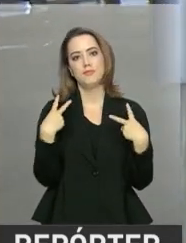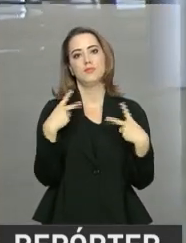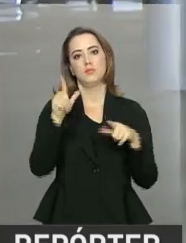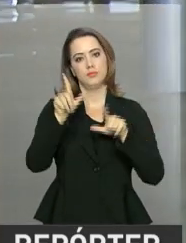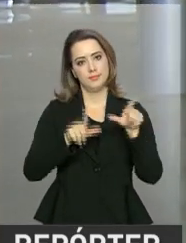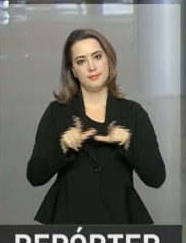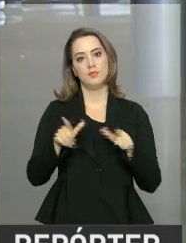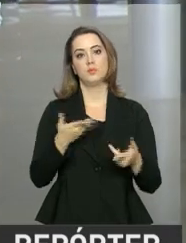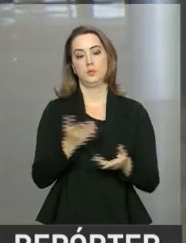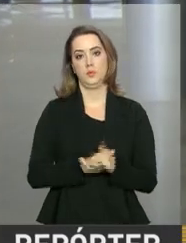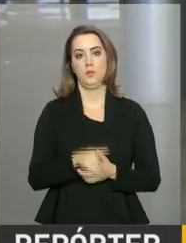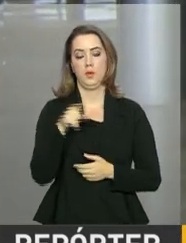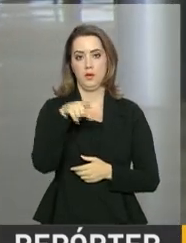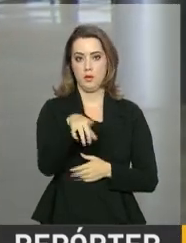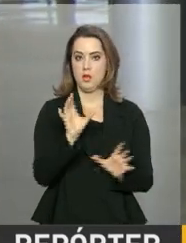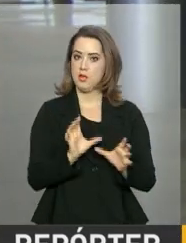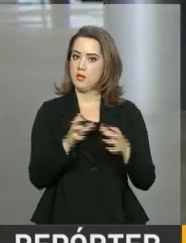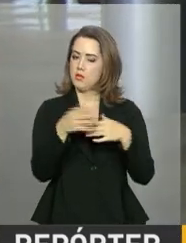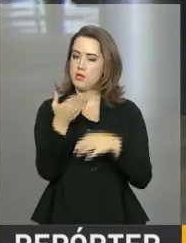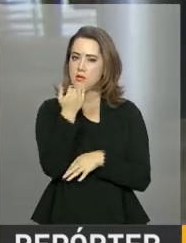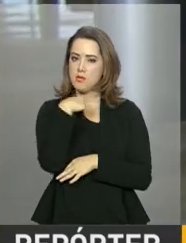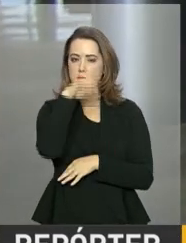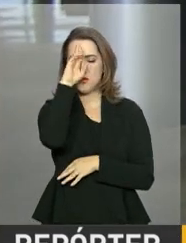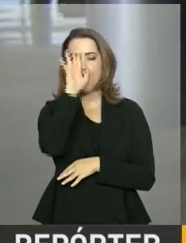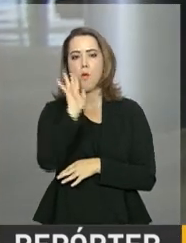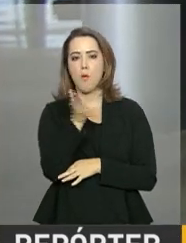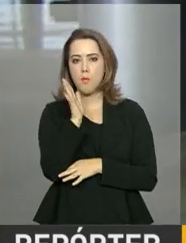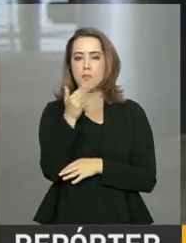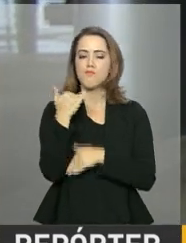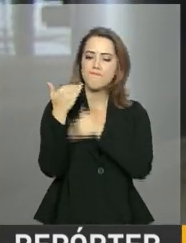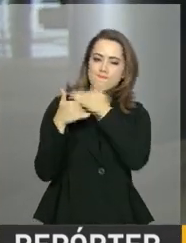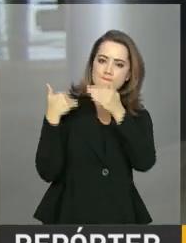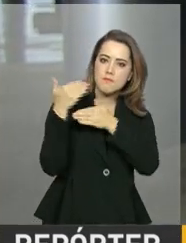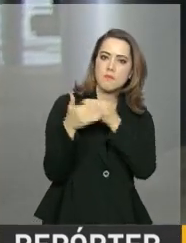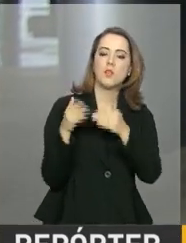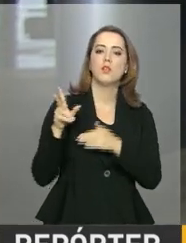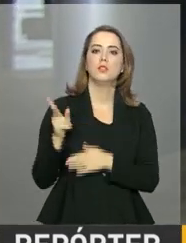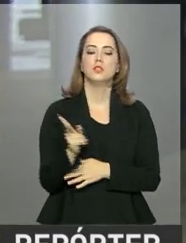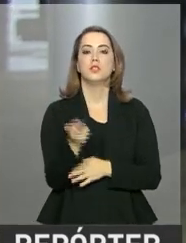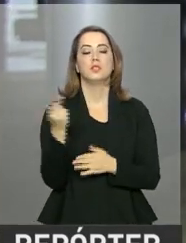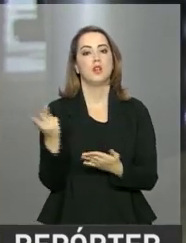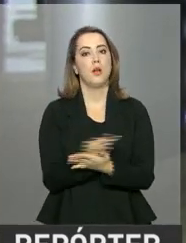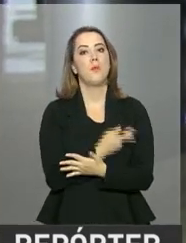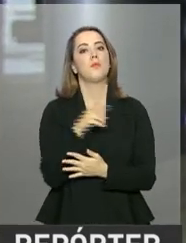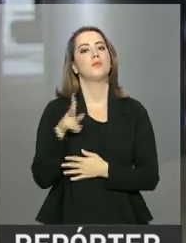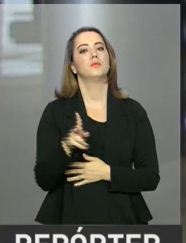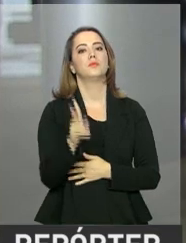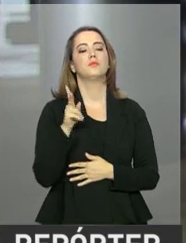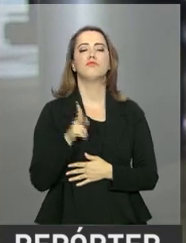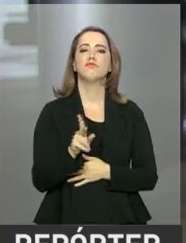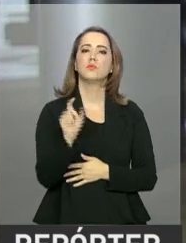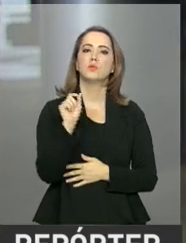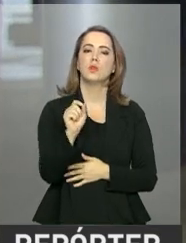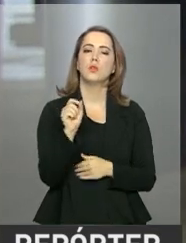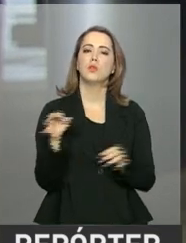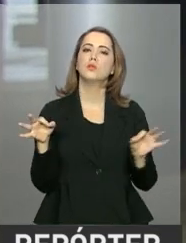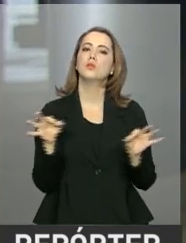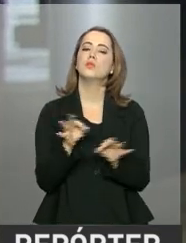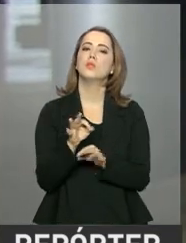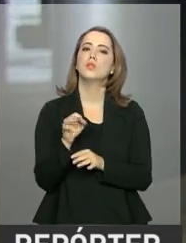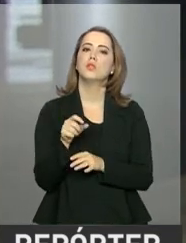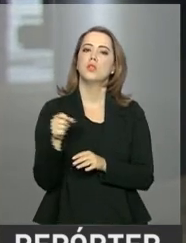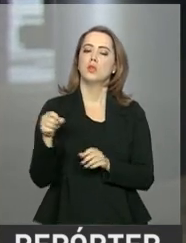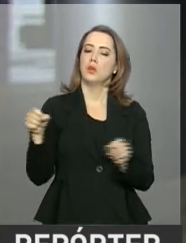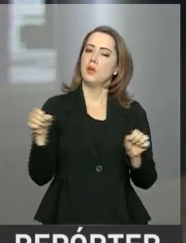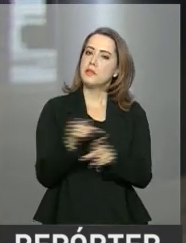TV NBR. Esta confraternização é tradicional da Frente Parlamentar da Agropecuária. Ocorre sempre no fim do